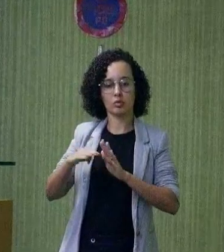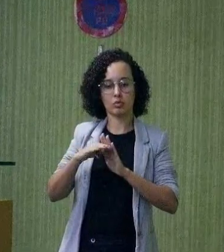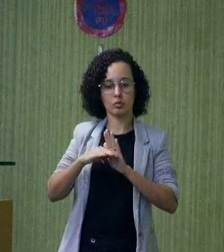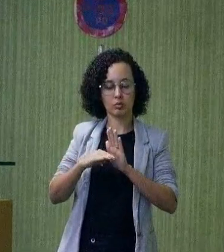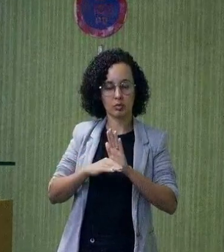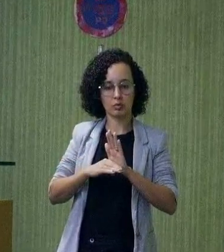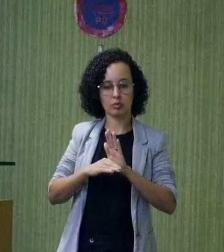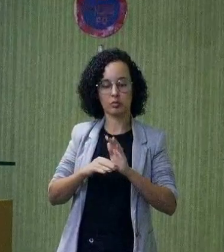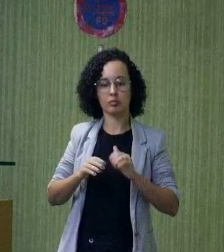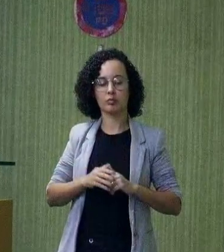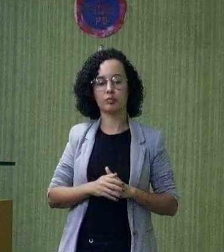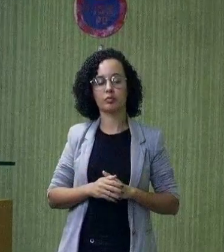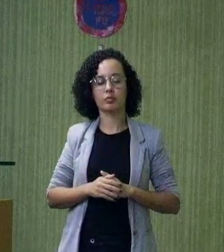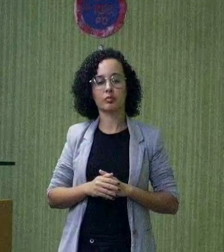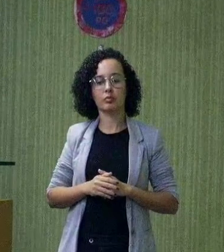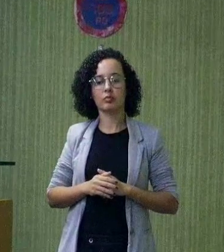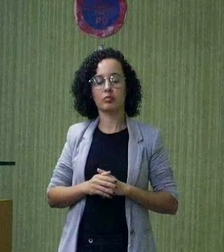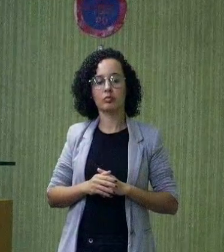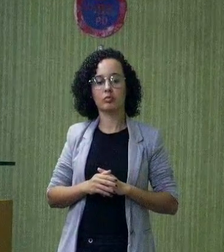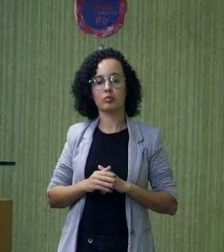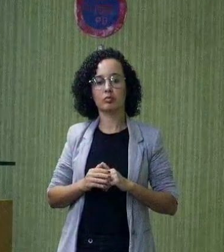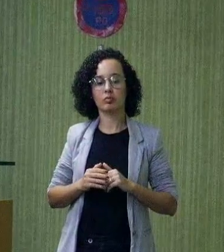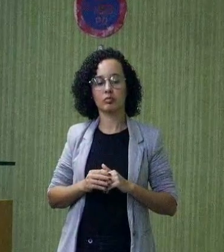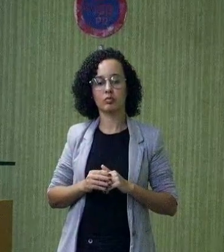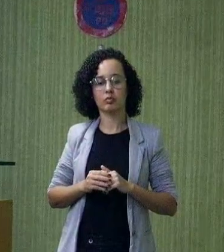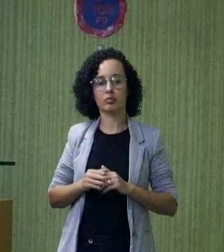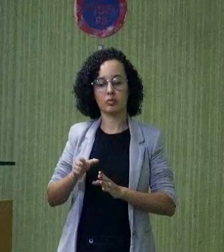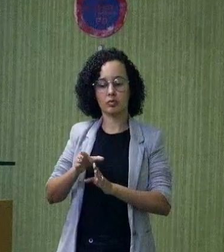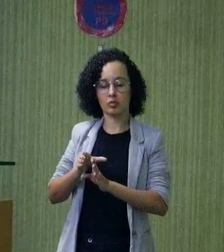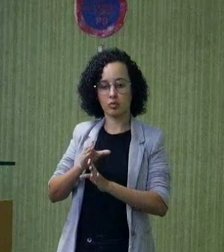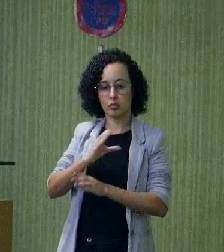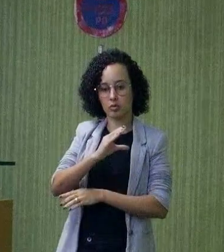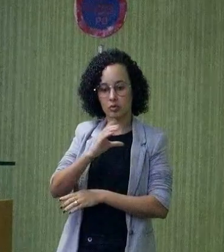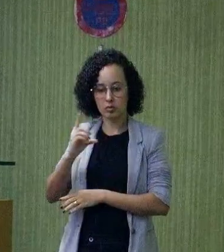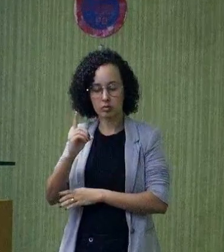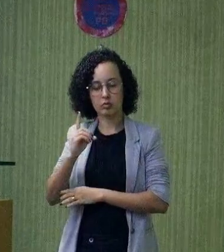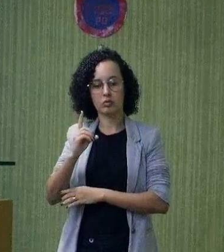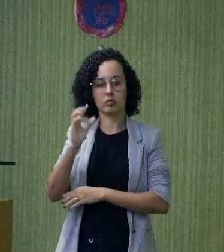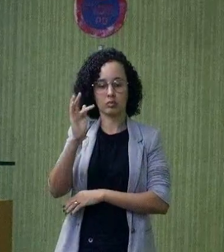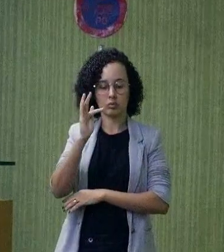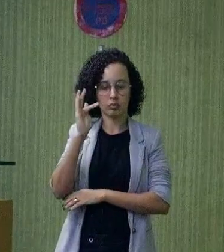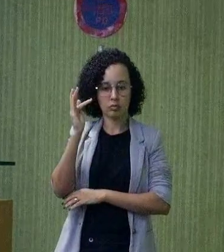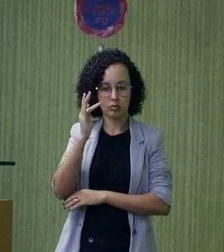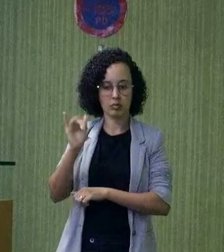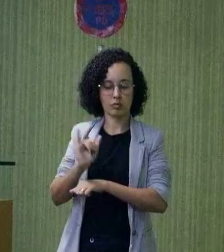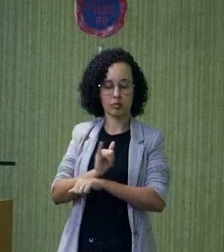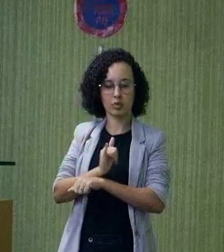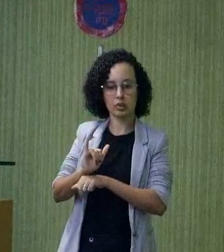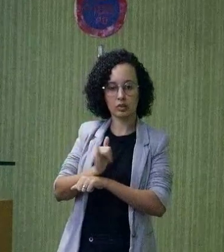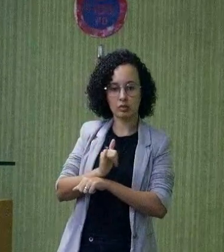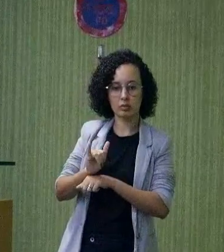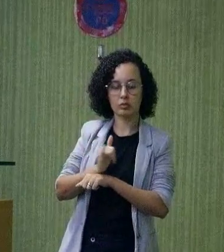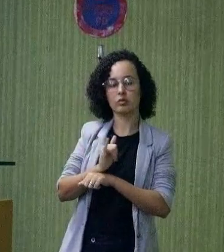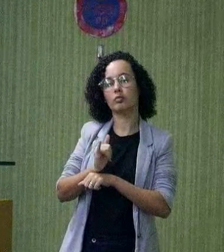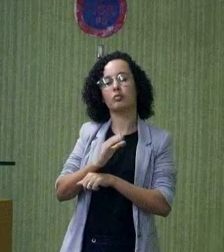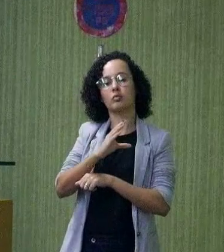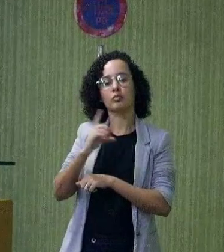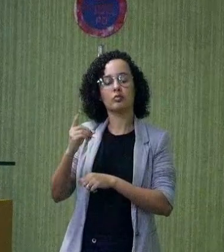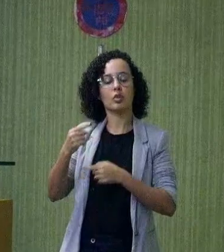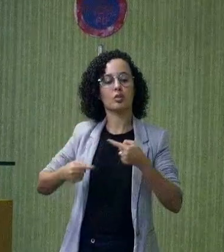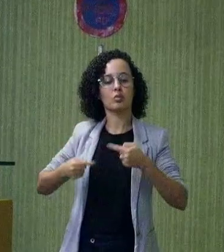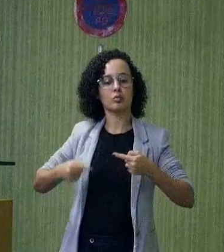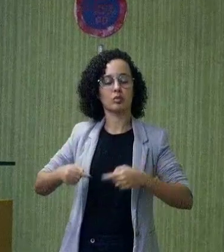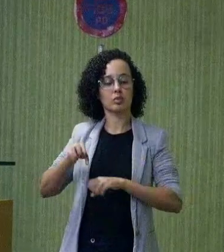seja eh a a a coordenação Federativa na implementação de estratégias na coordenação das políticas